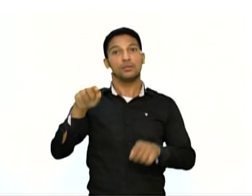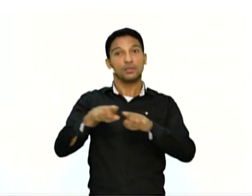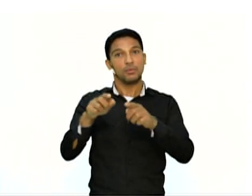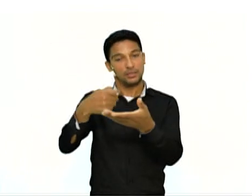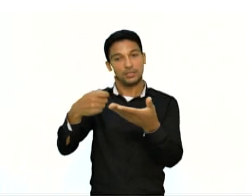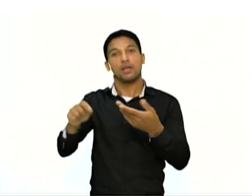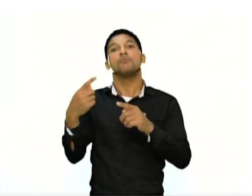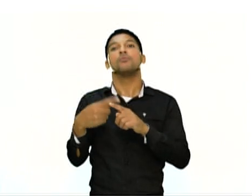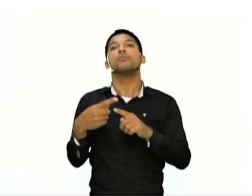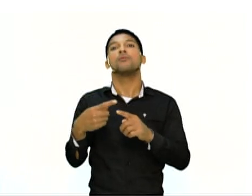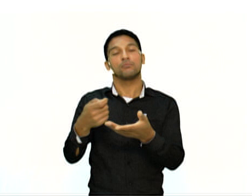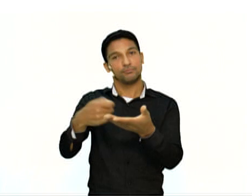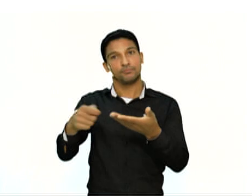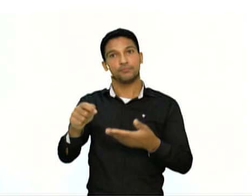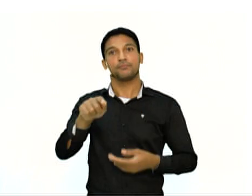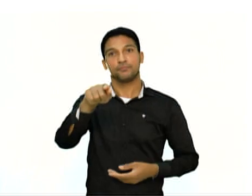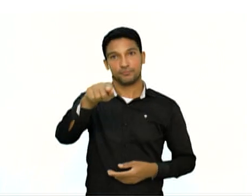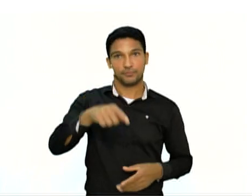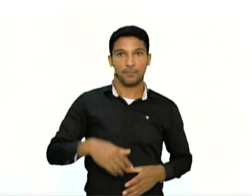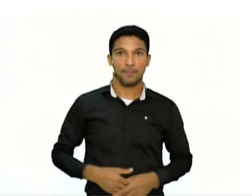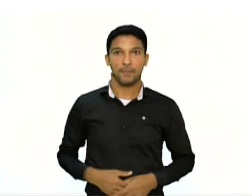daqui a pouco eu volto com a resposta correta.